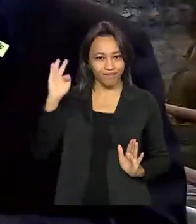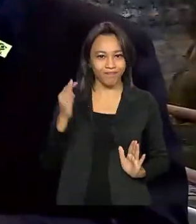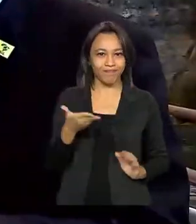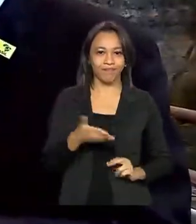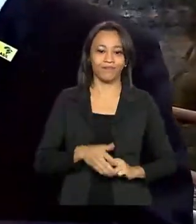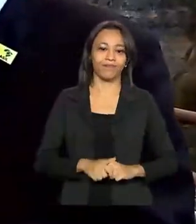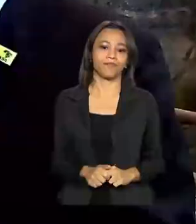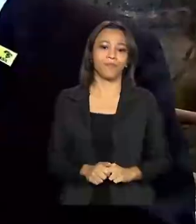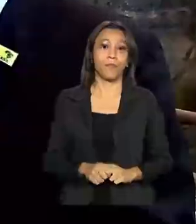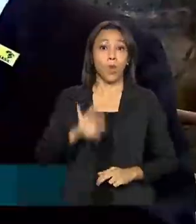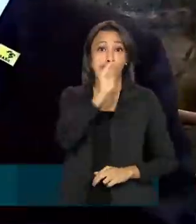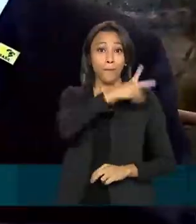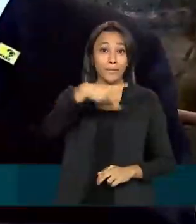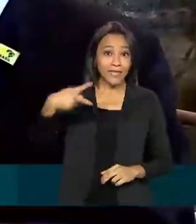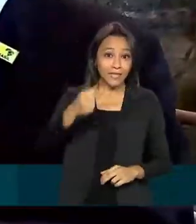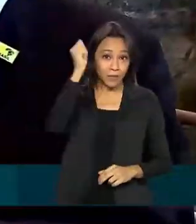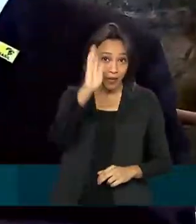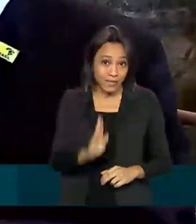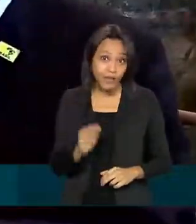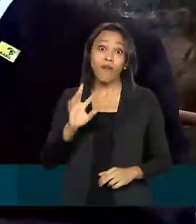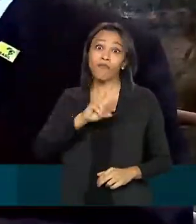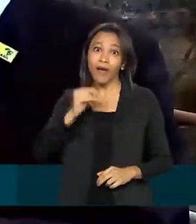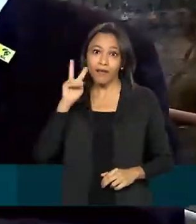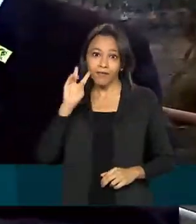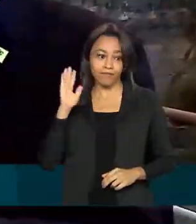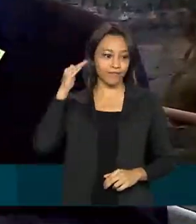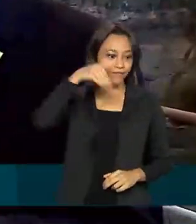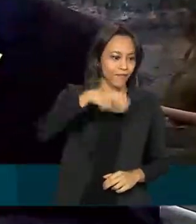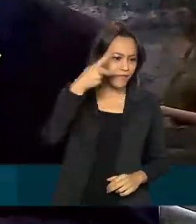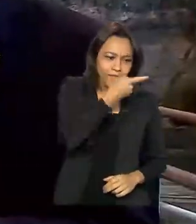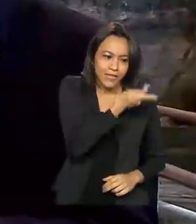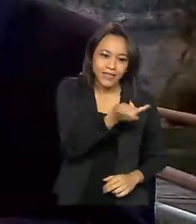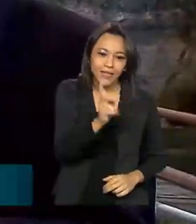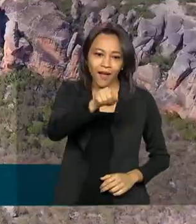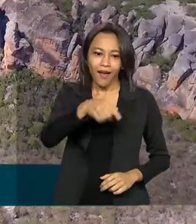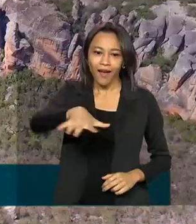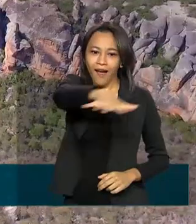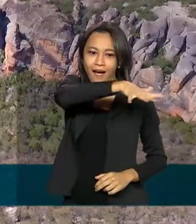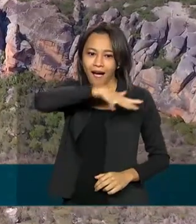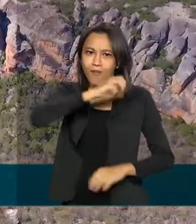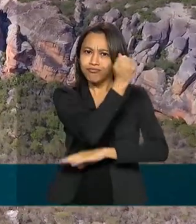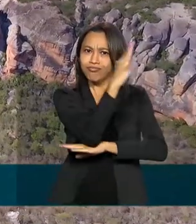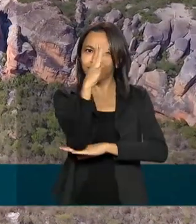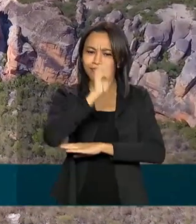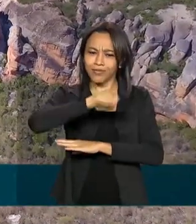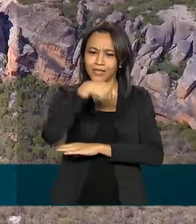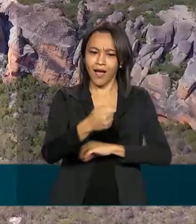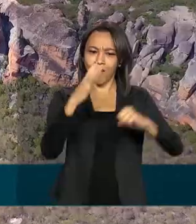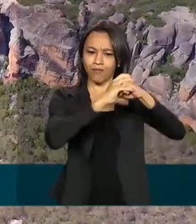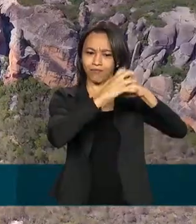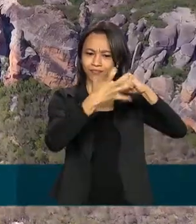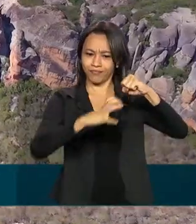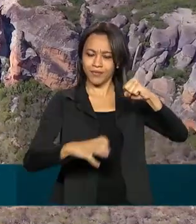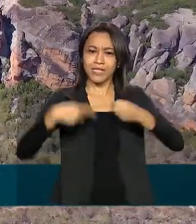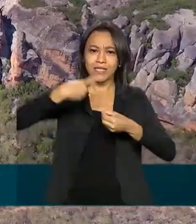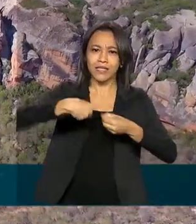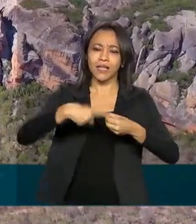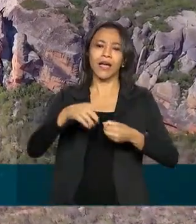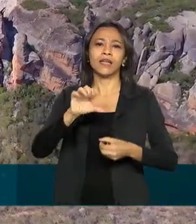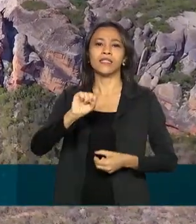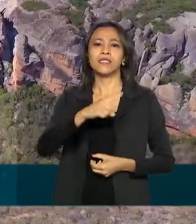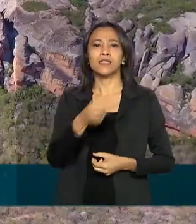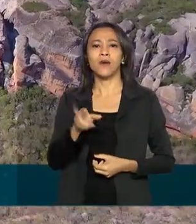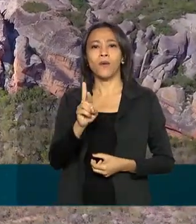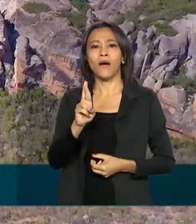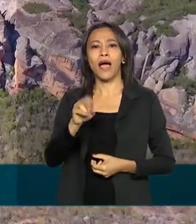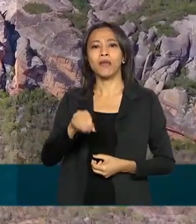O presidente da República, Jair Bolsonaro, vai visitar o Parque Nacional da Serra da Capivara, que fica na cidade de São Raimundo Nonato, no Piauí.